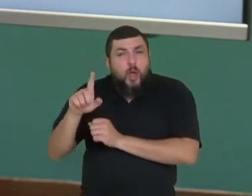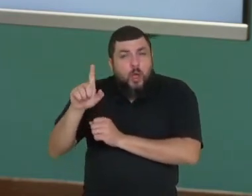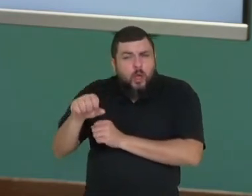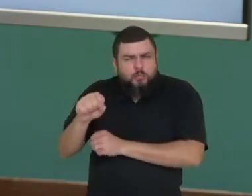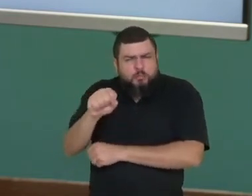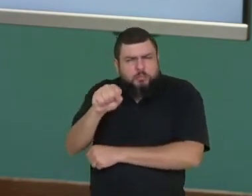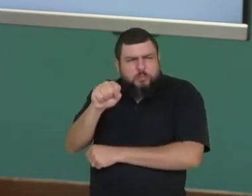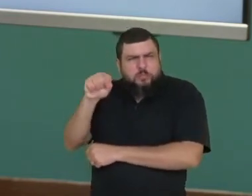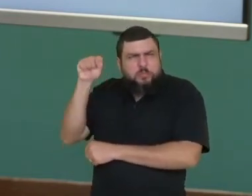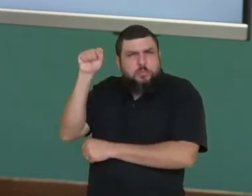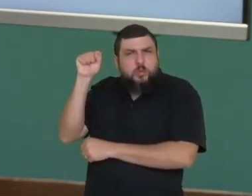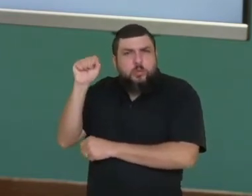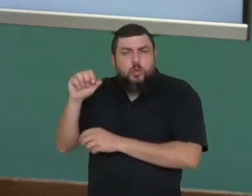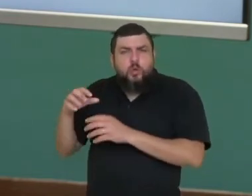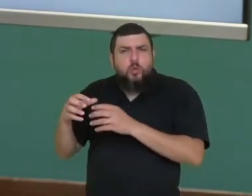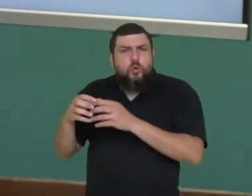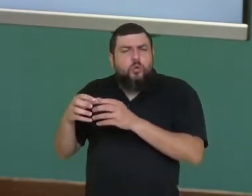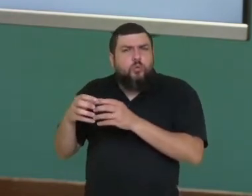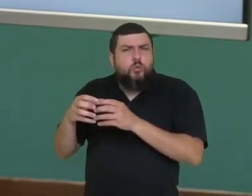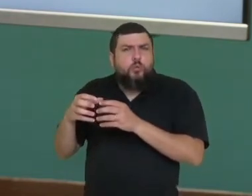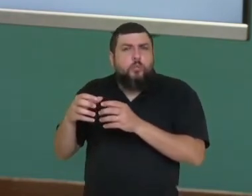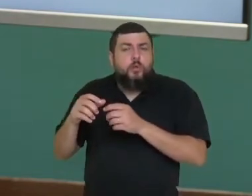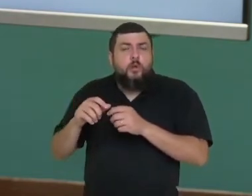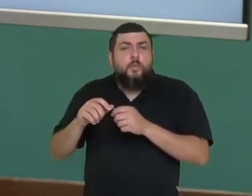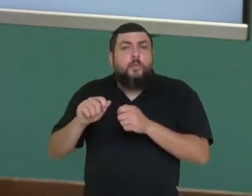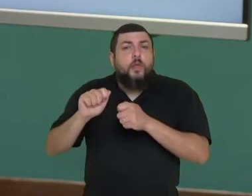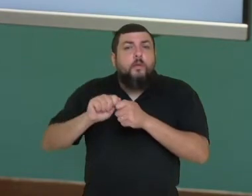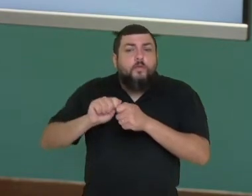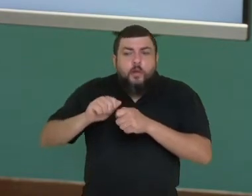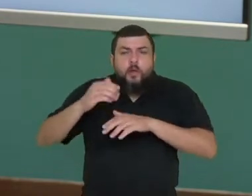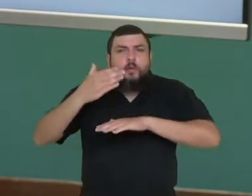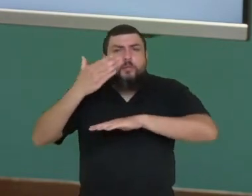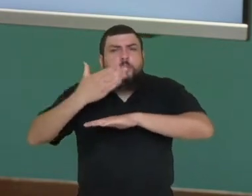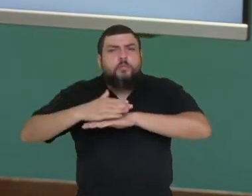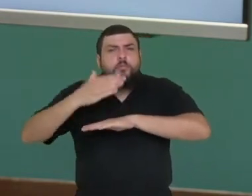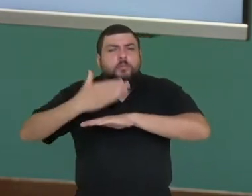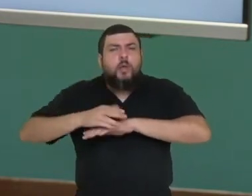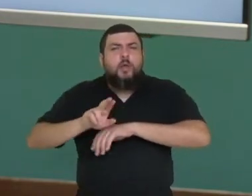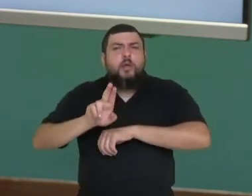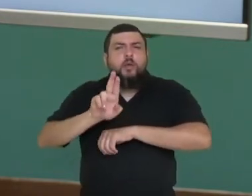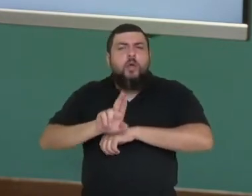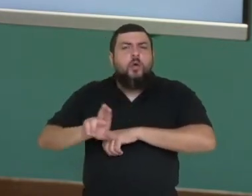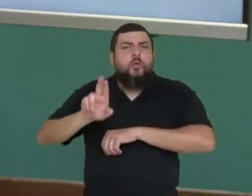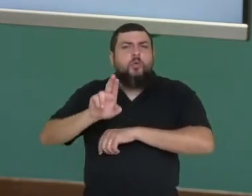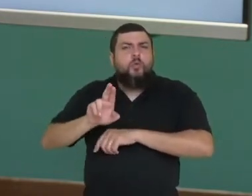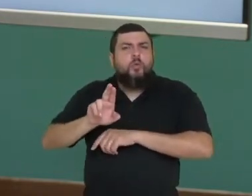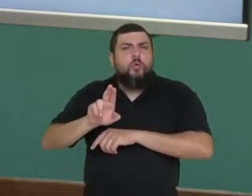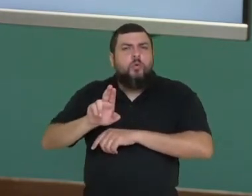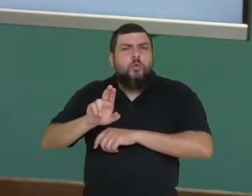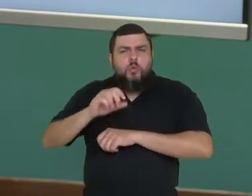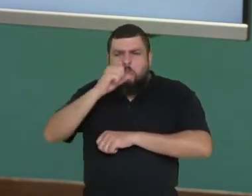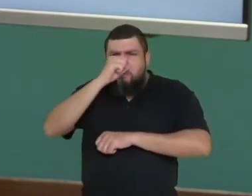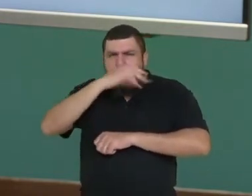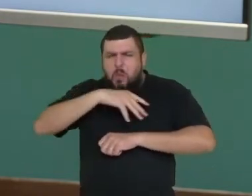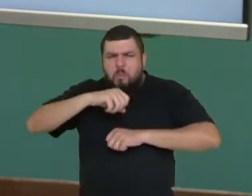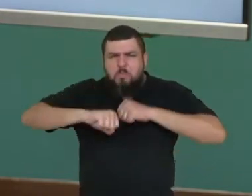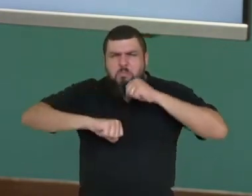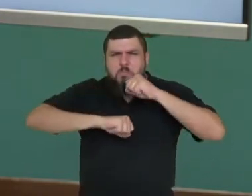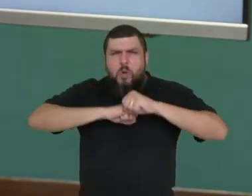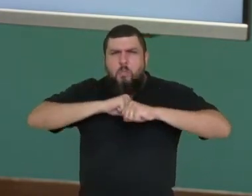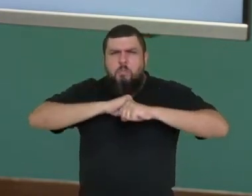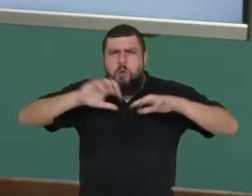ultra-radical, né, que fazem essas práticas que usamos o termo chamado de terrorismo. Aliás,